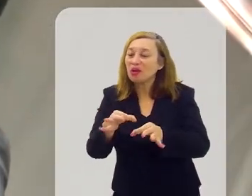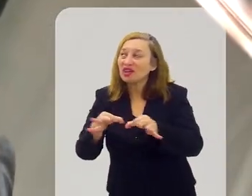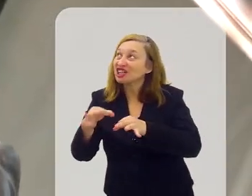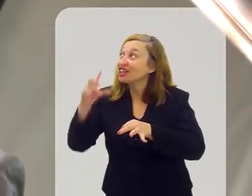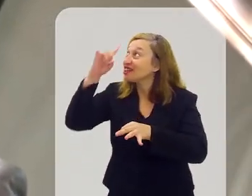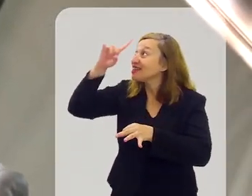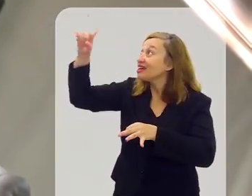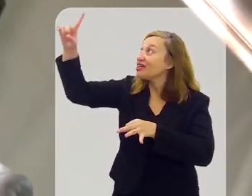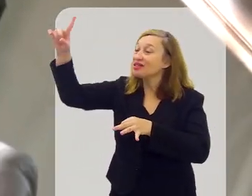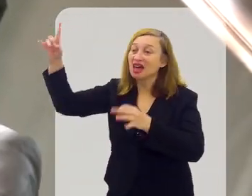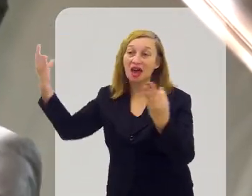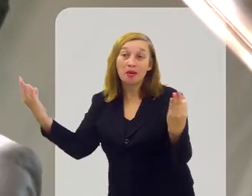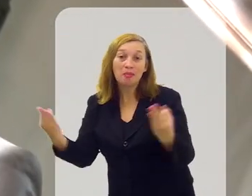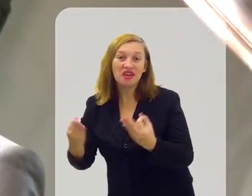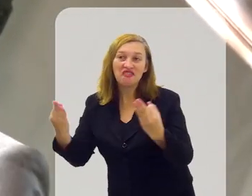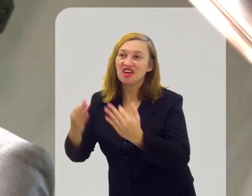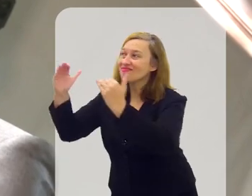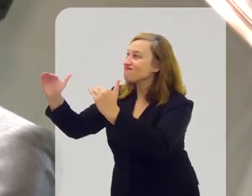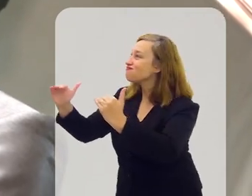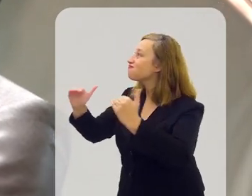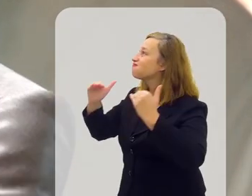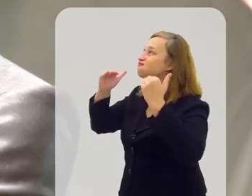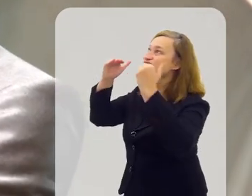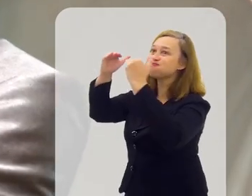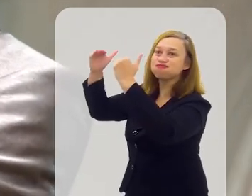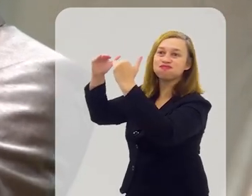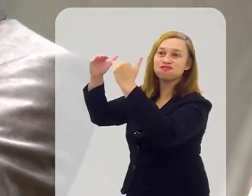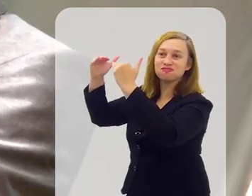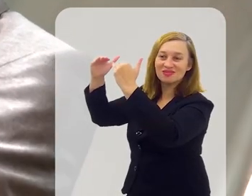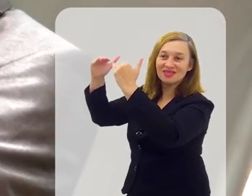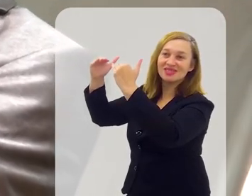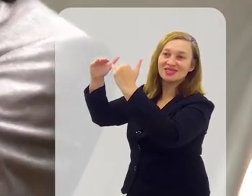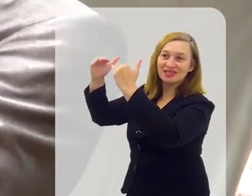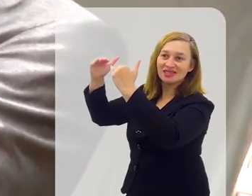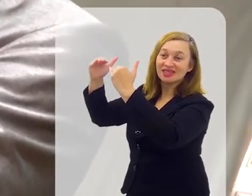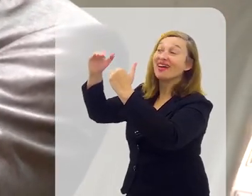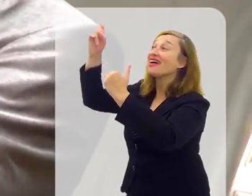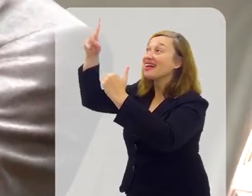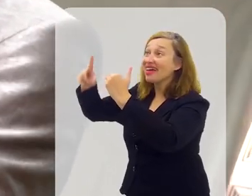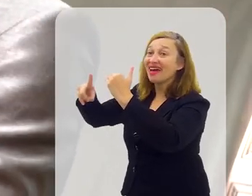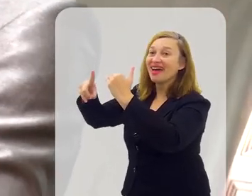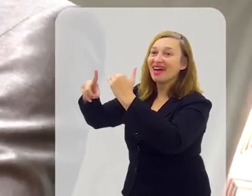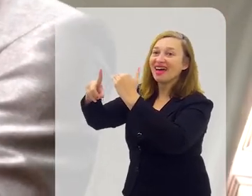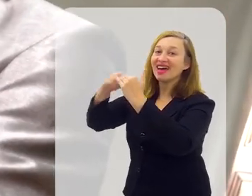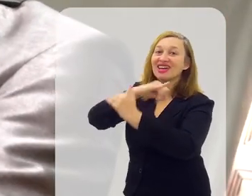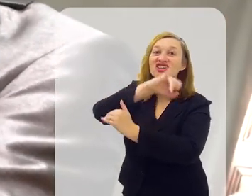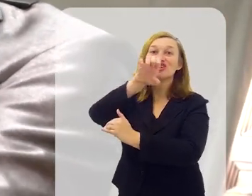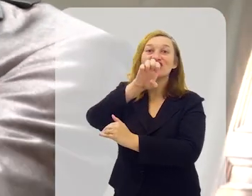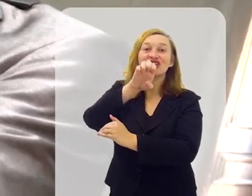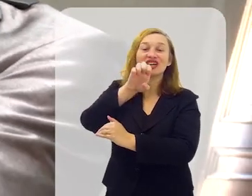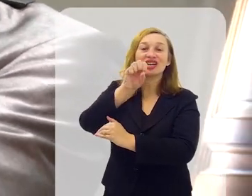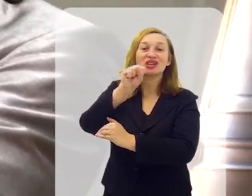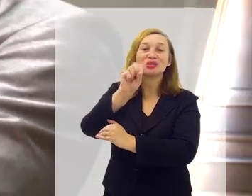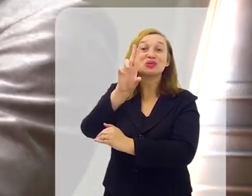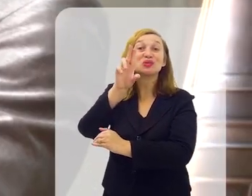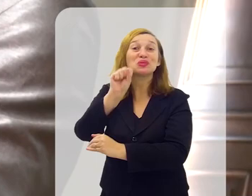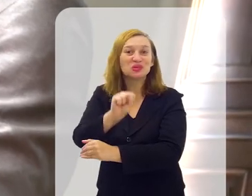Seu plano é perfeito. Ele é soberano, Ele é